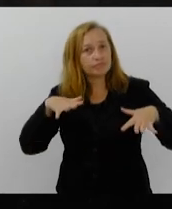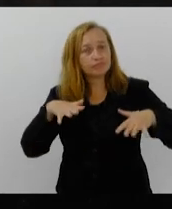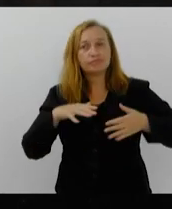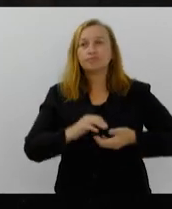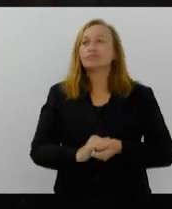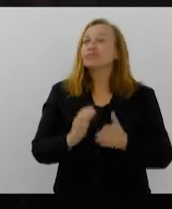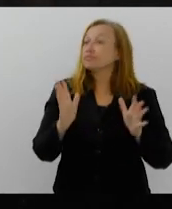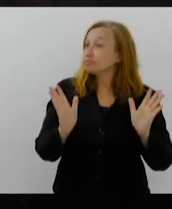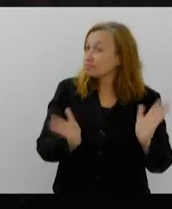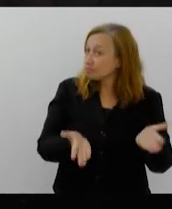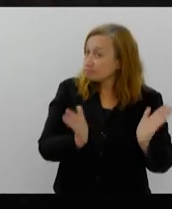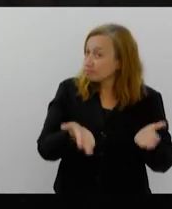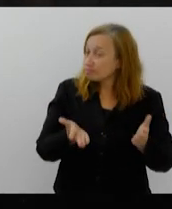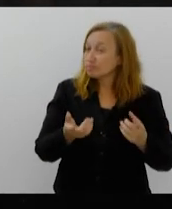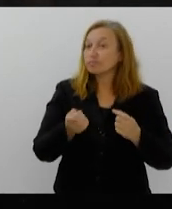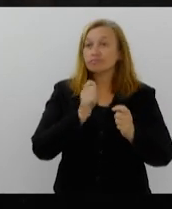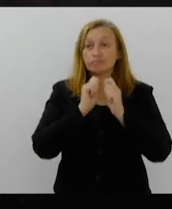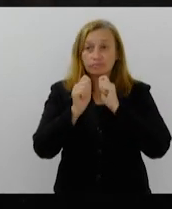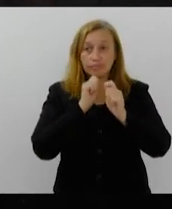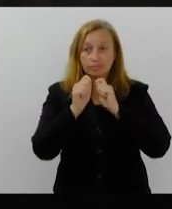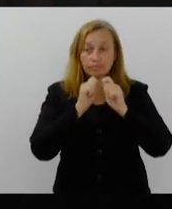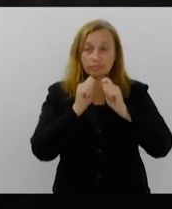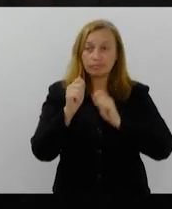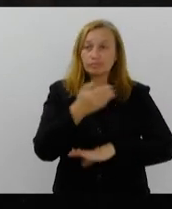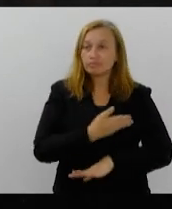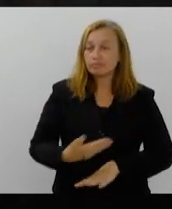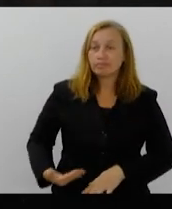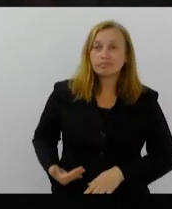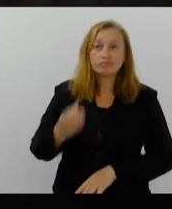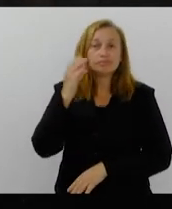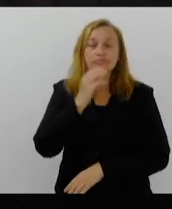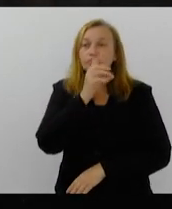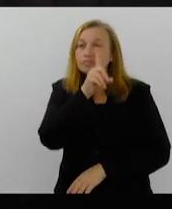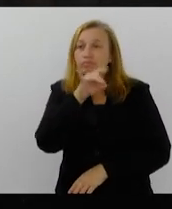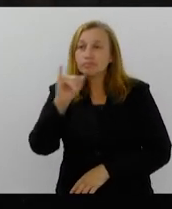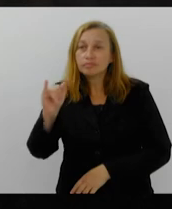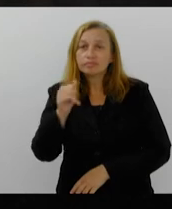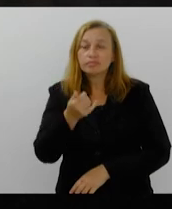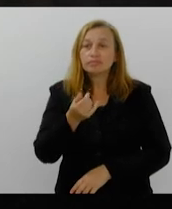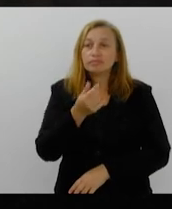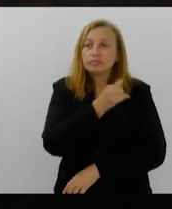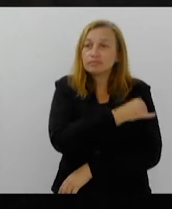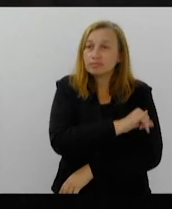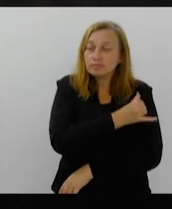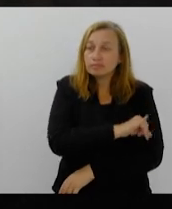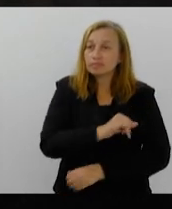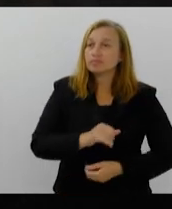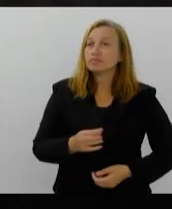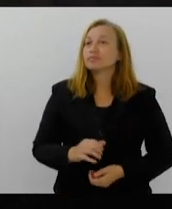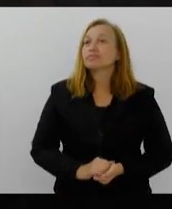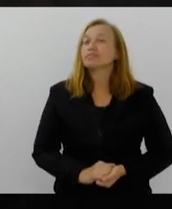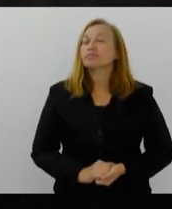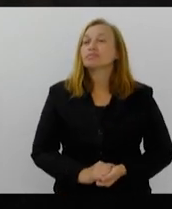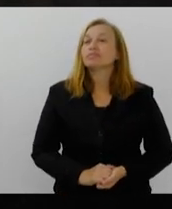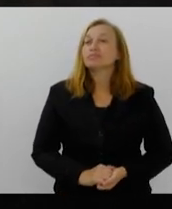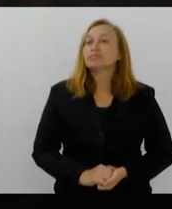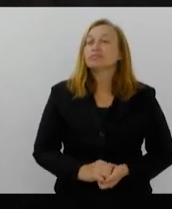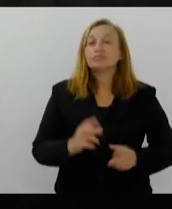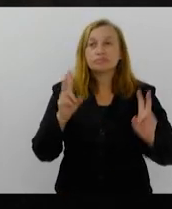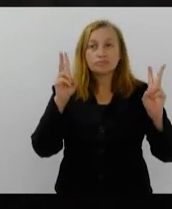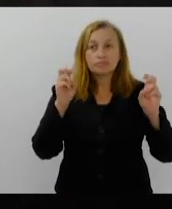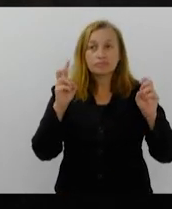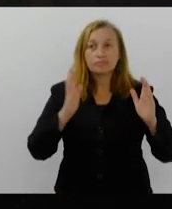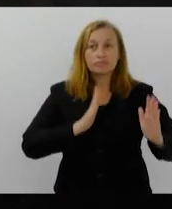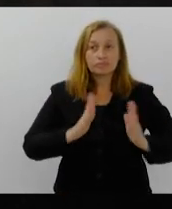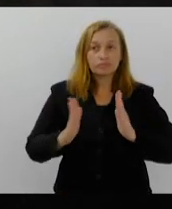Esteve hoje na entrevista do governador Cláudio Castro no Bom Dia Rio e é um tema recorrente nesta casa desde o período